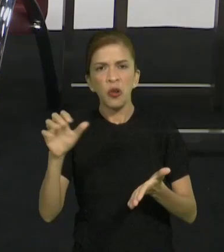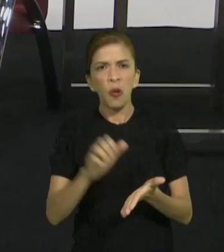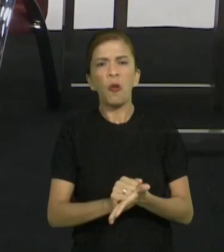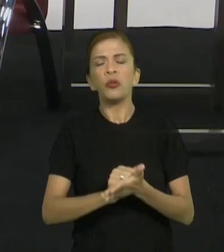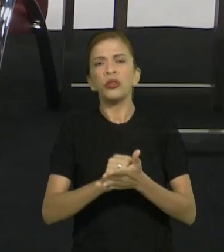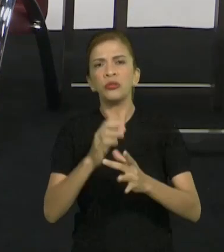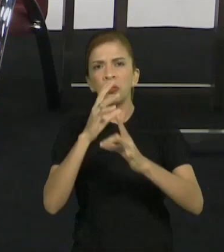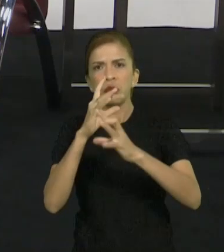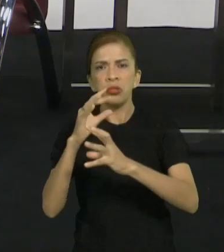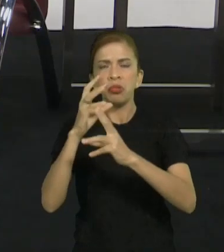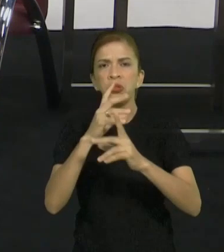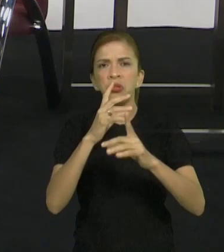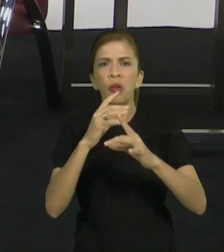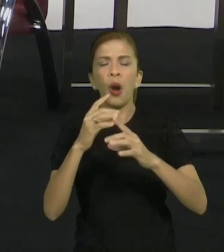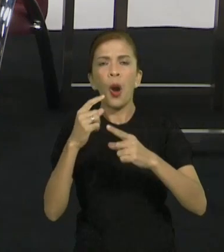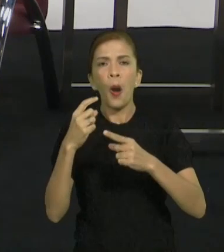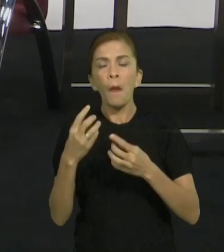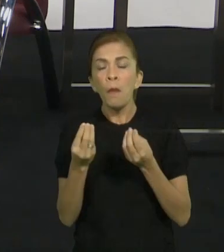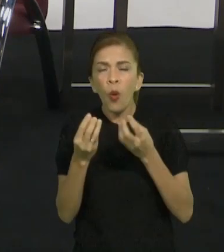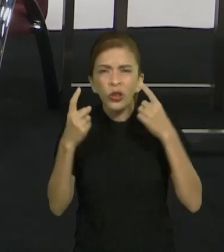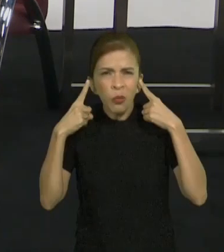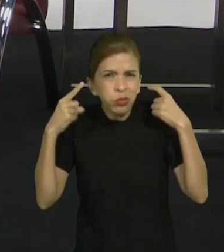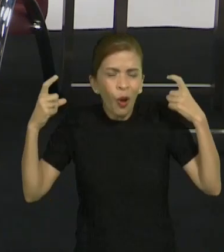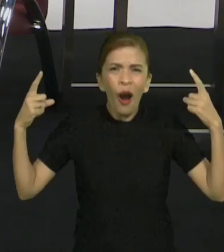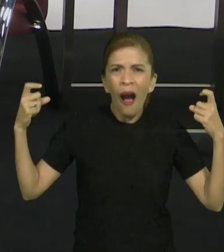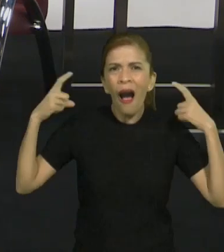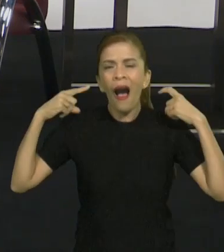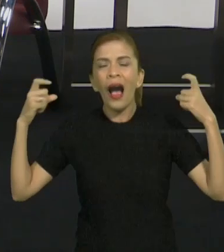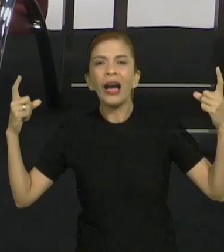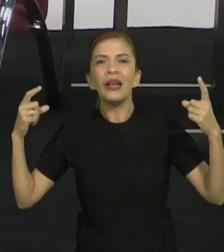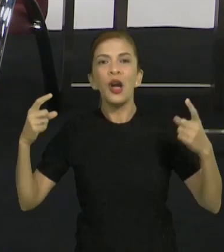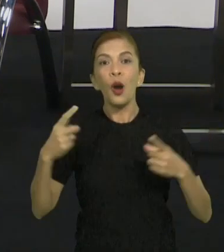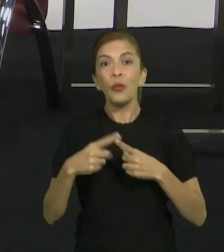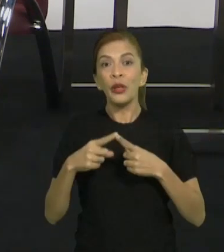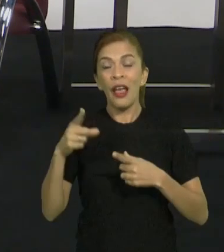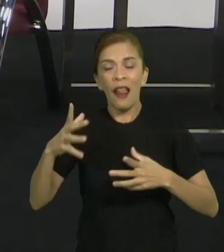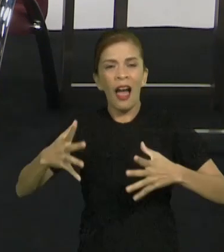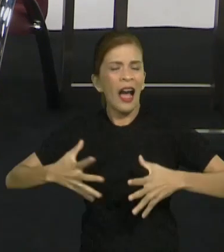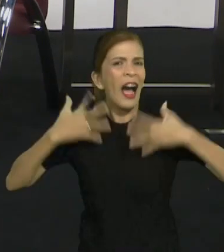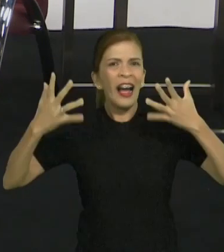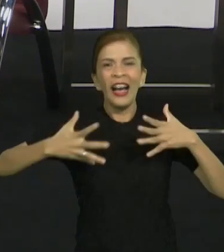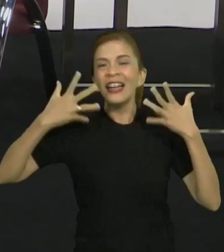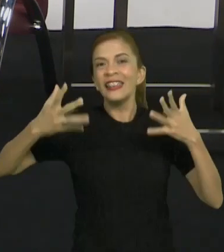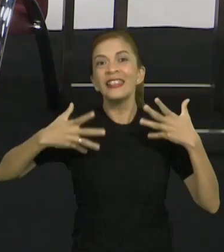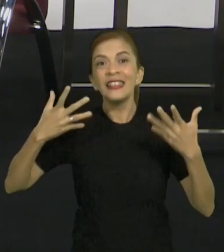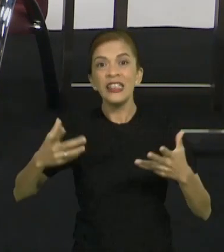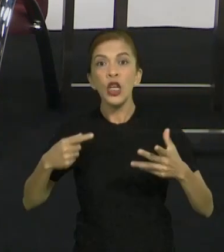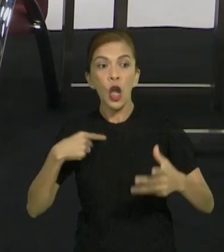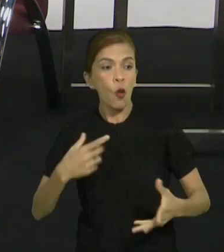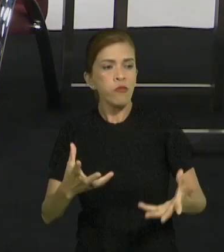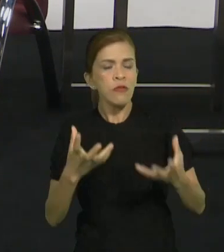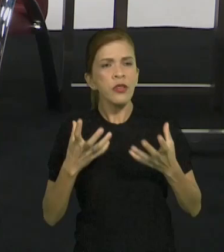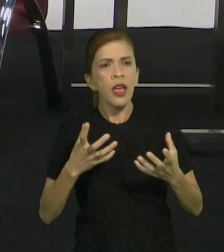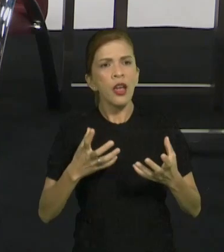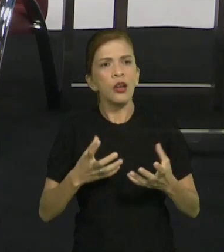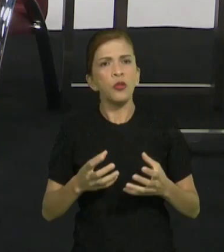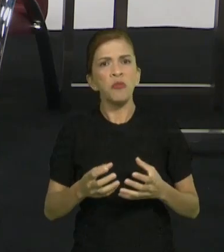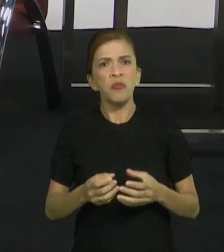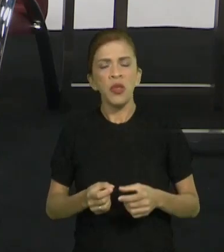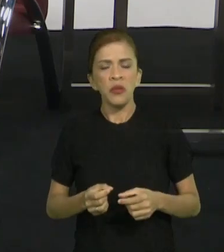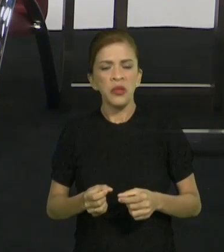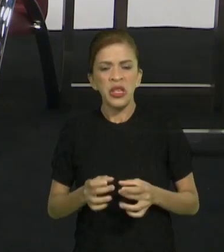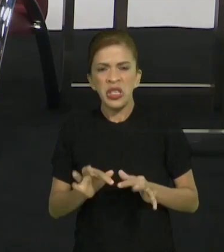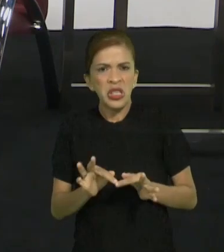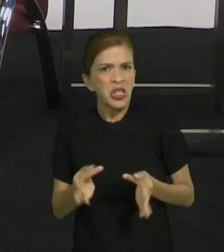ela queria muita zoada. Minha mãe sempre foi muito eufórica. Ela queria, assim, uma coisa... Quando ela dizia, eu quero isso, eu não quero pequeno, eu quero